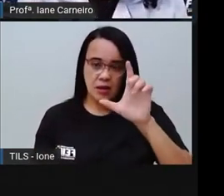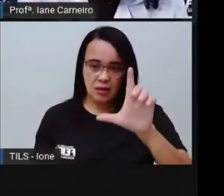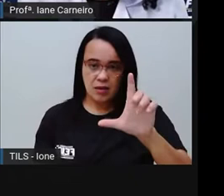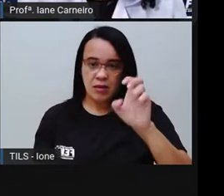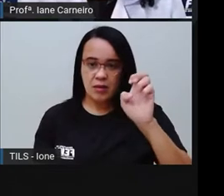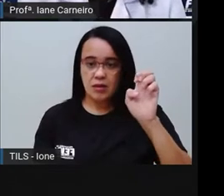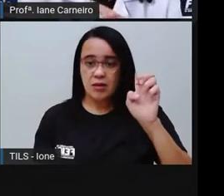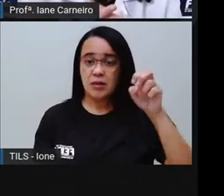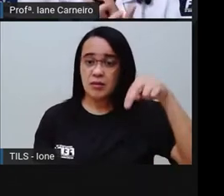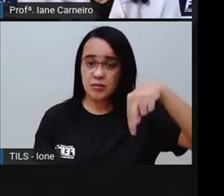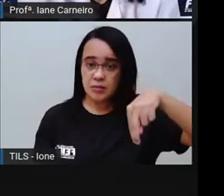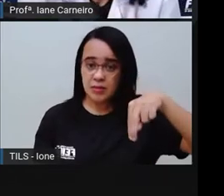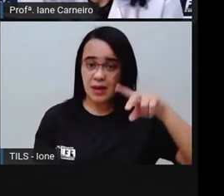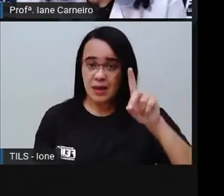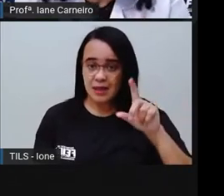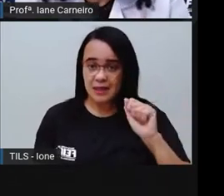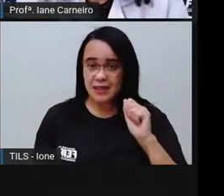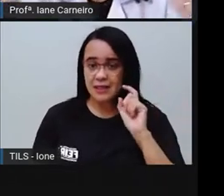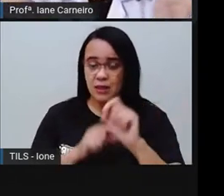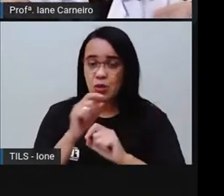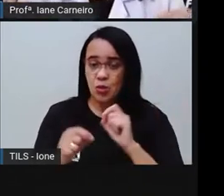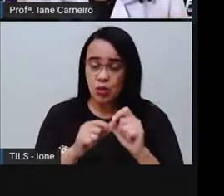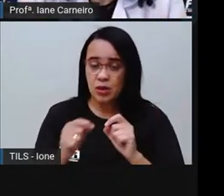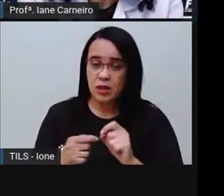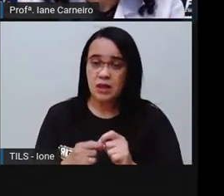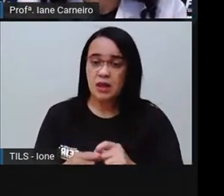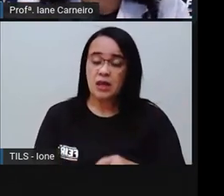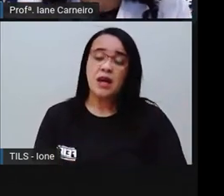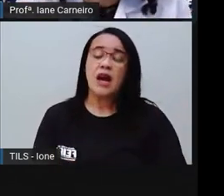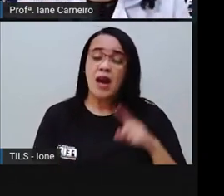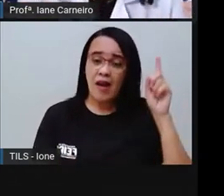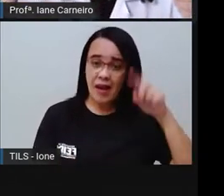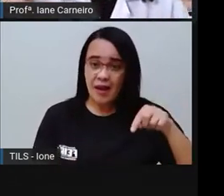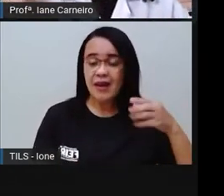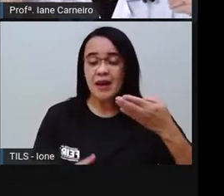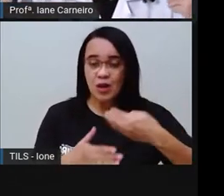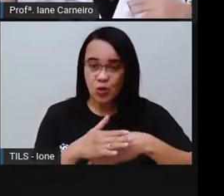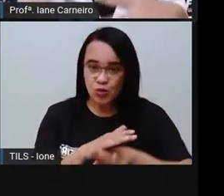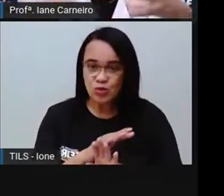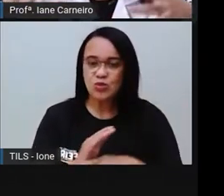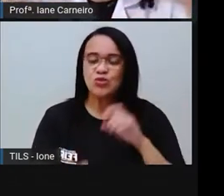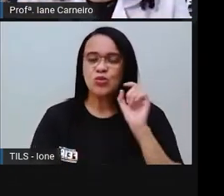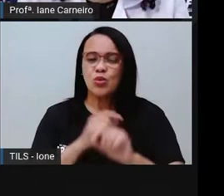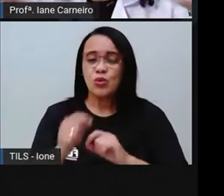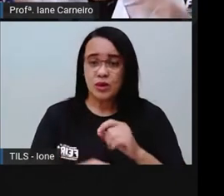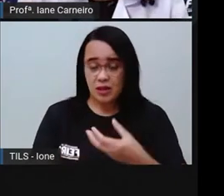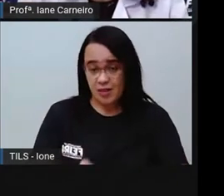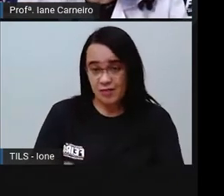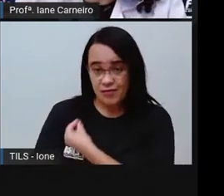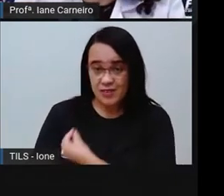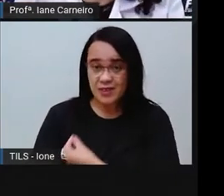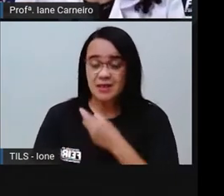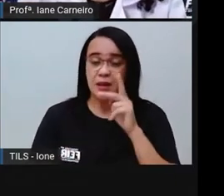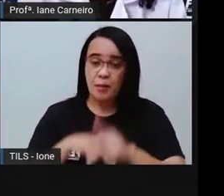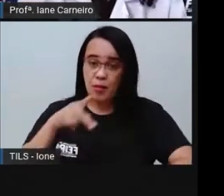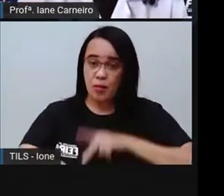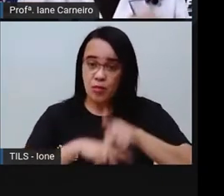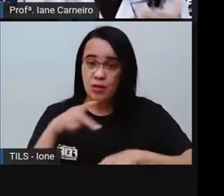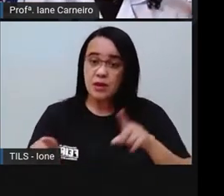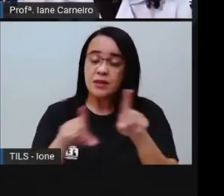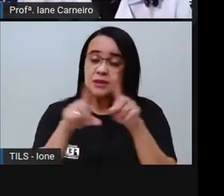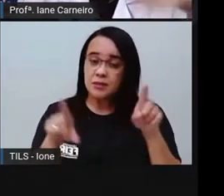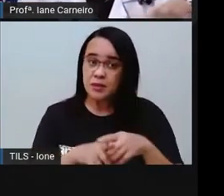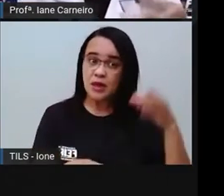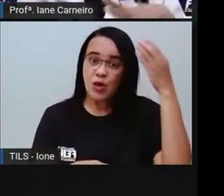umas parlendas elas podem parte né da nossa vida da nossa e a nossa cultura popular né